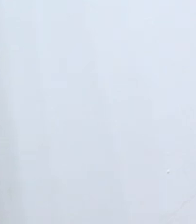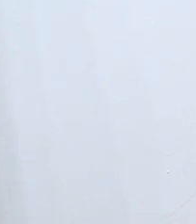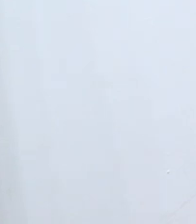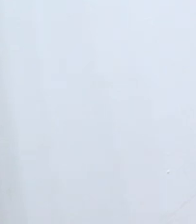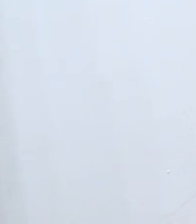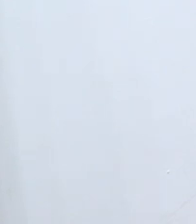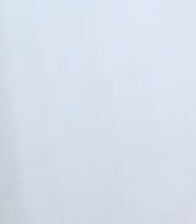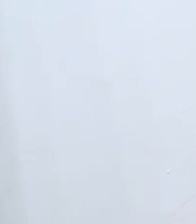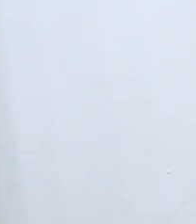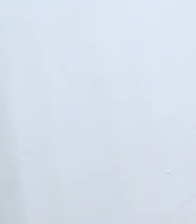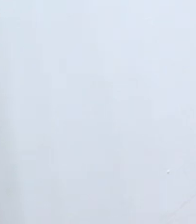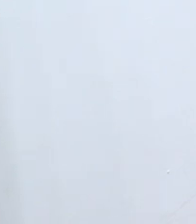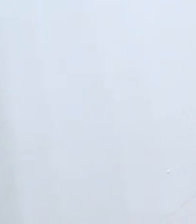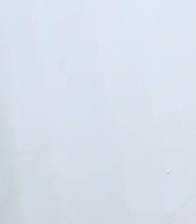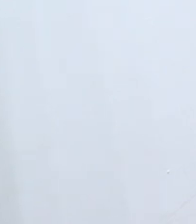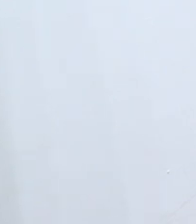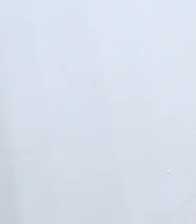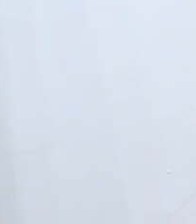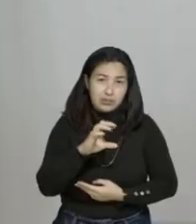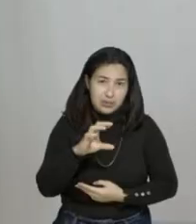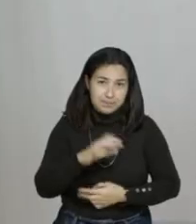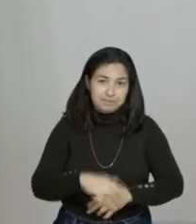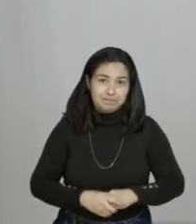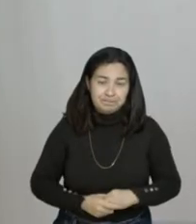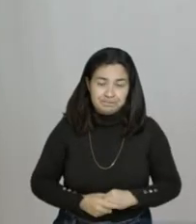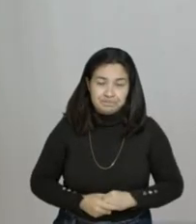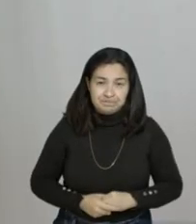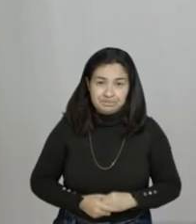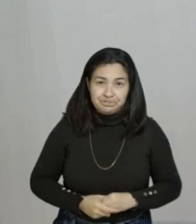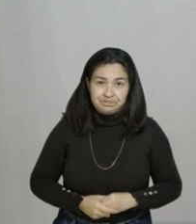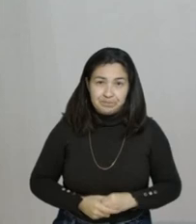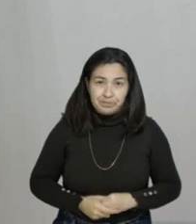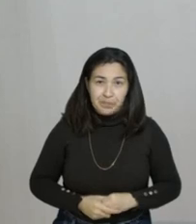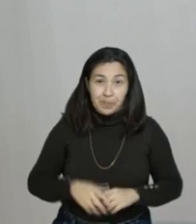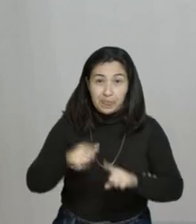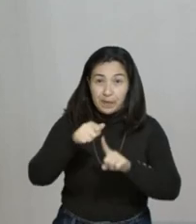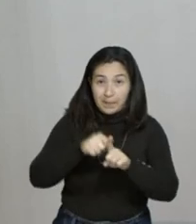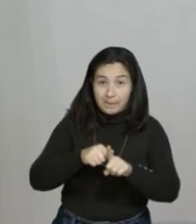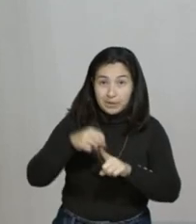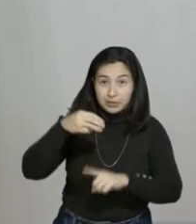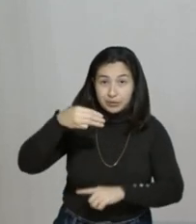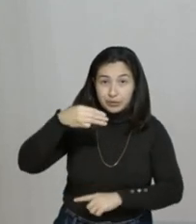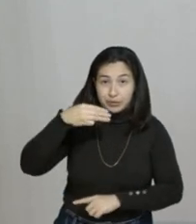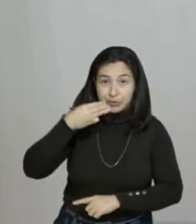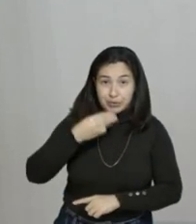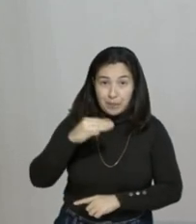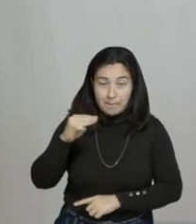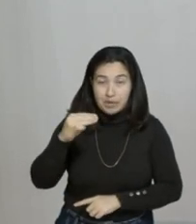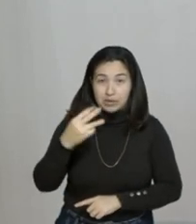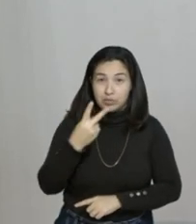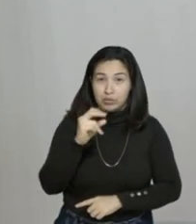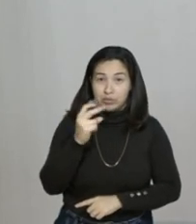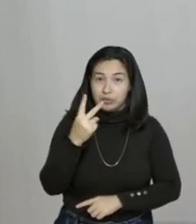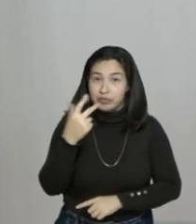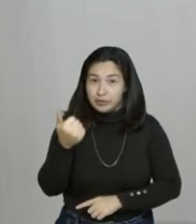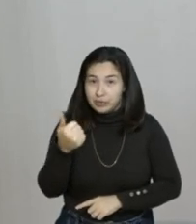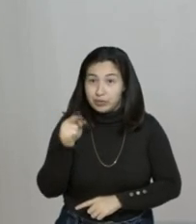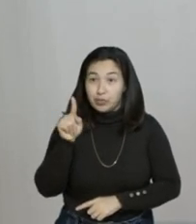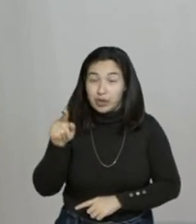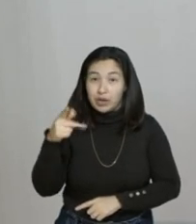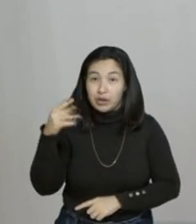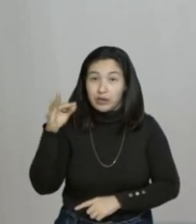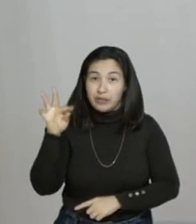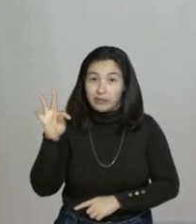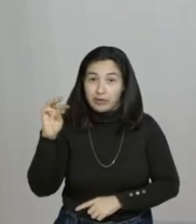federais recebidos em infraestrutura no estado o março de 2021 a fiesc Federação das indústrias do